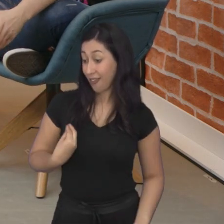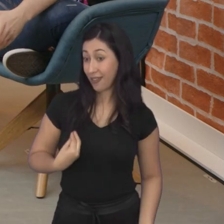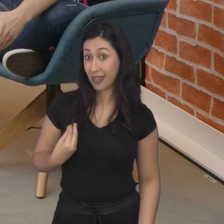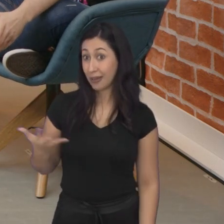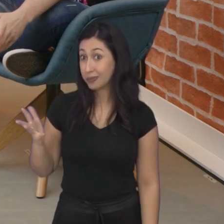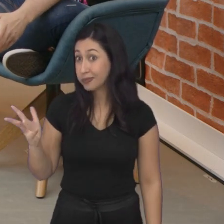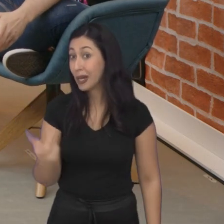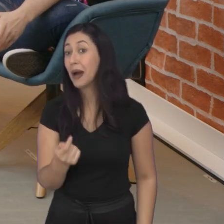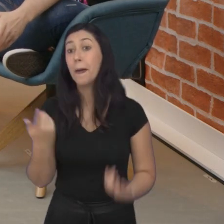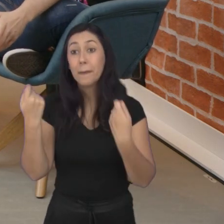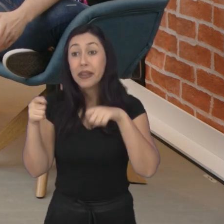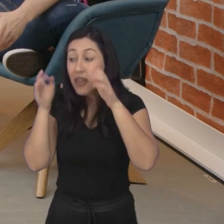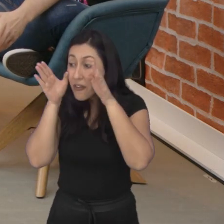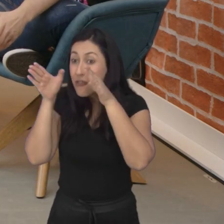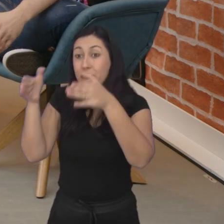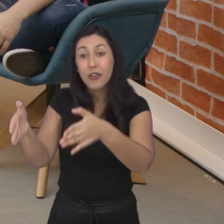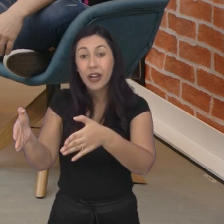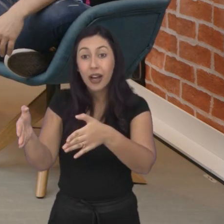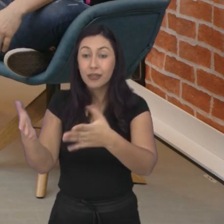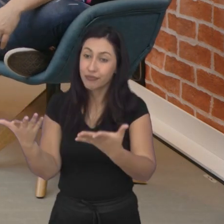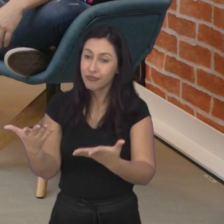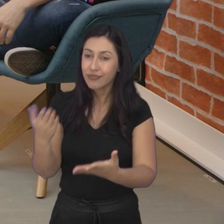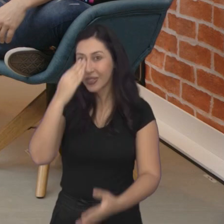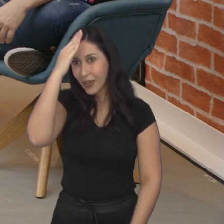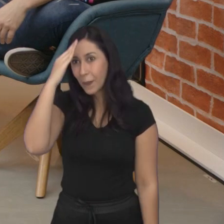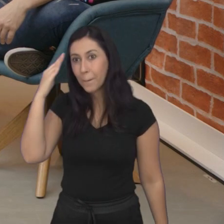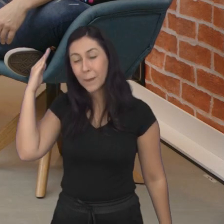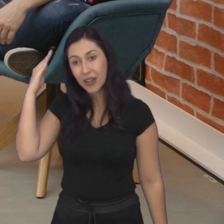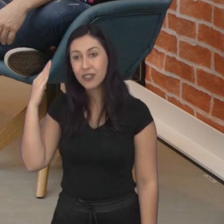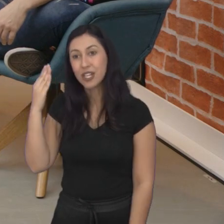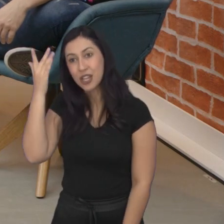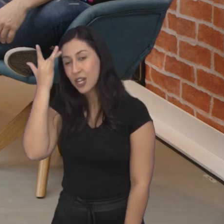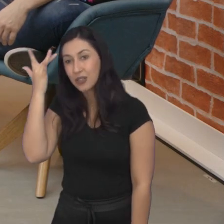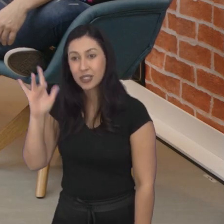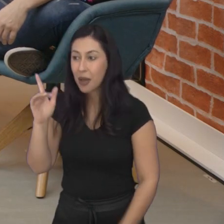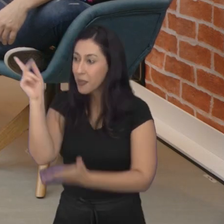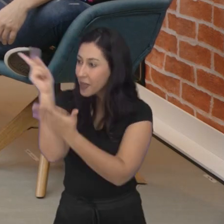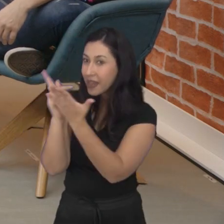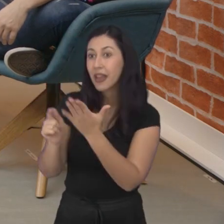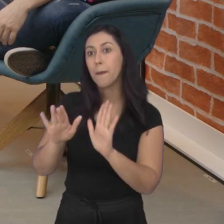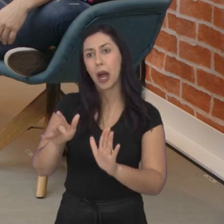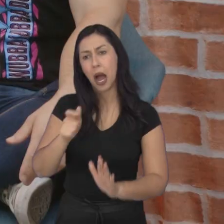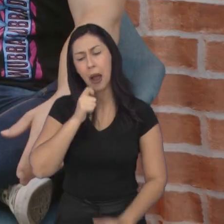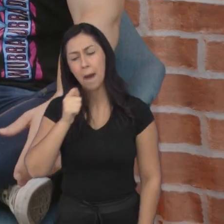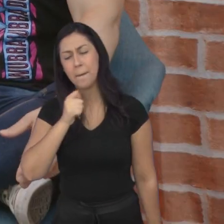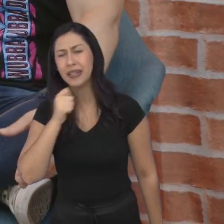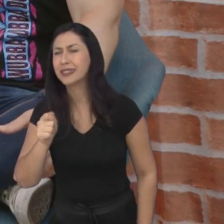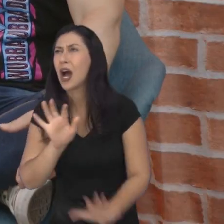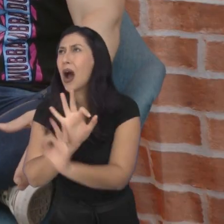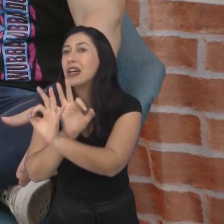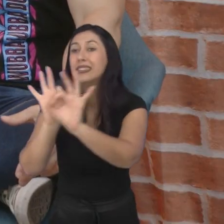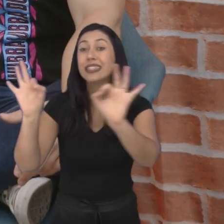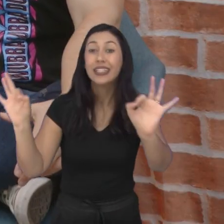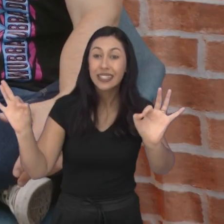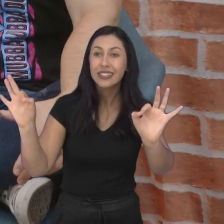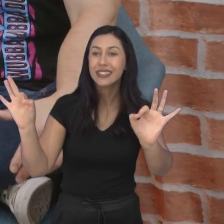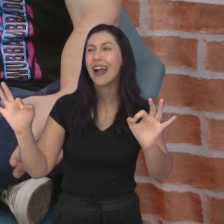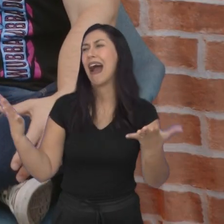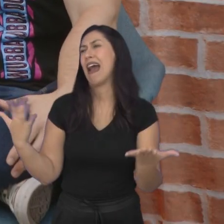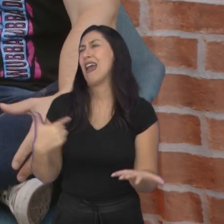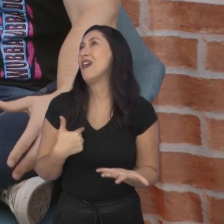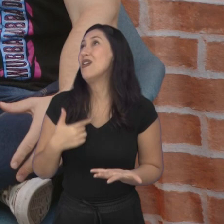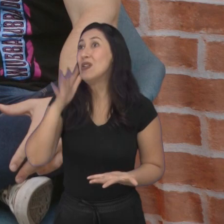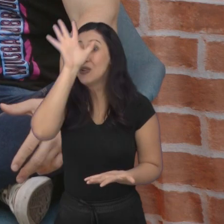a vida é curta demais pra gente ser bom em 2 coisas. Então, não é um bom desenhista, mas pelo menos um excelente apresentador. Exatamente. Somos fãs do Marvin. Sorte